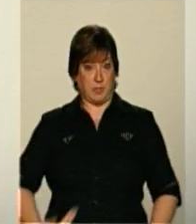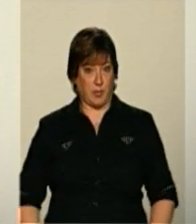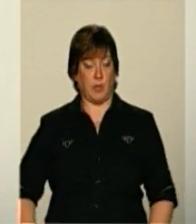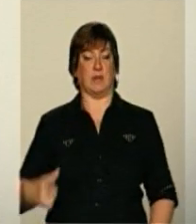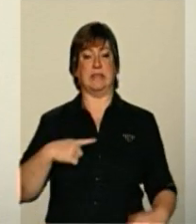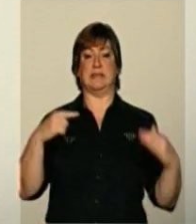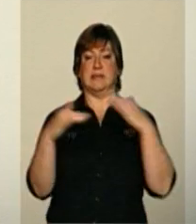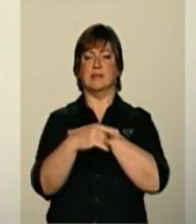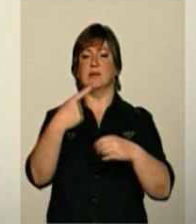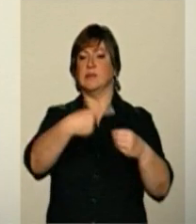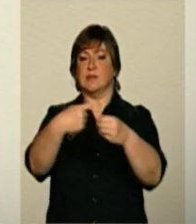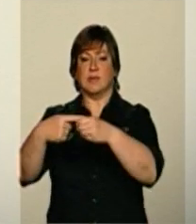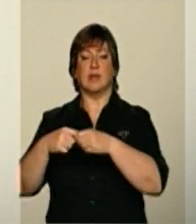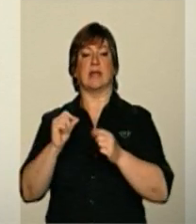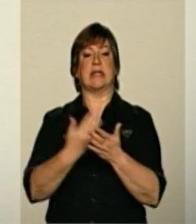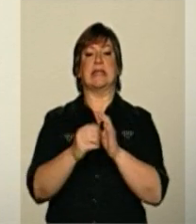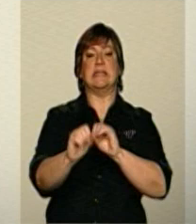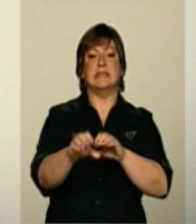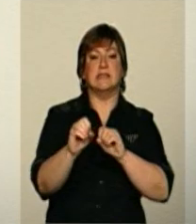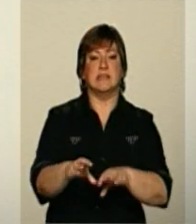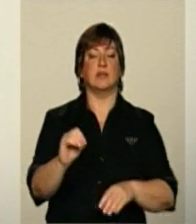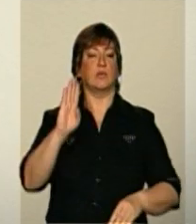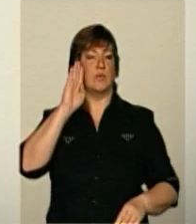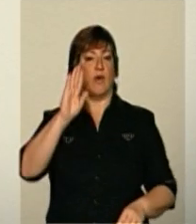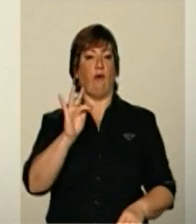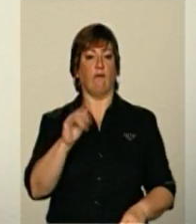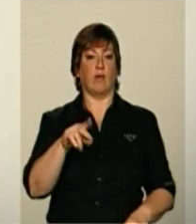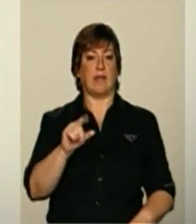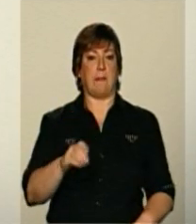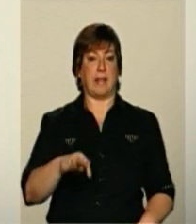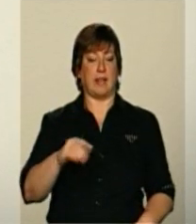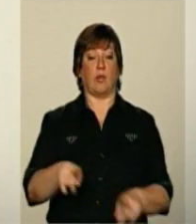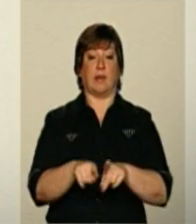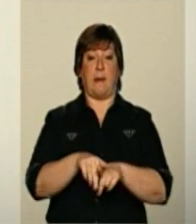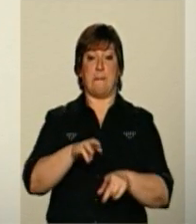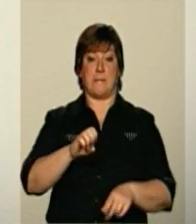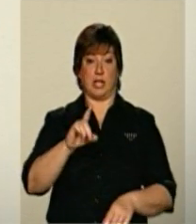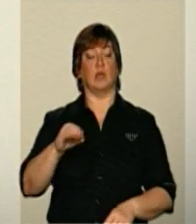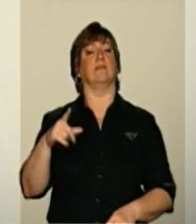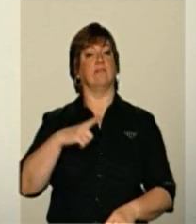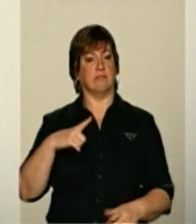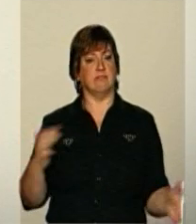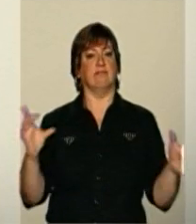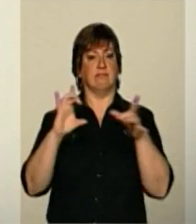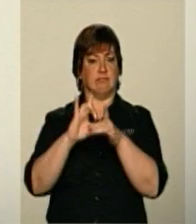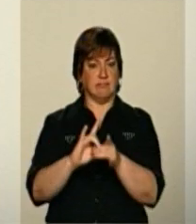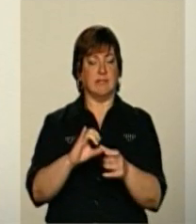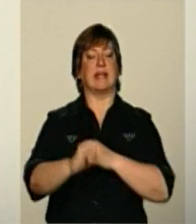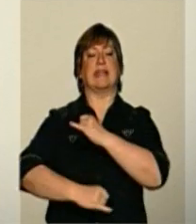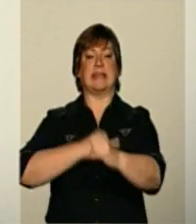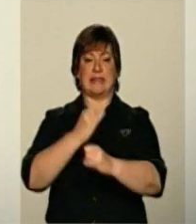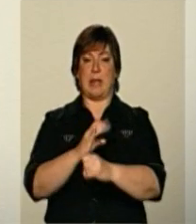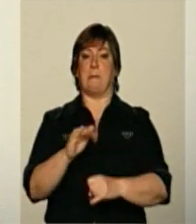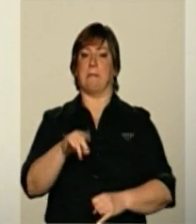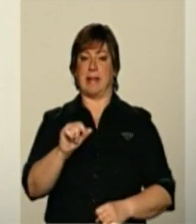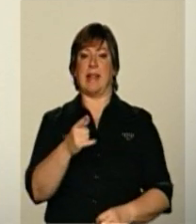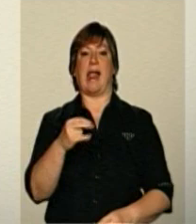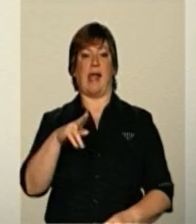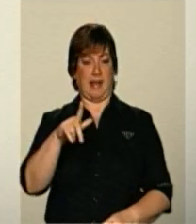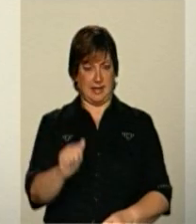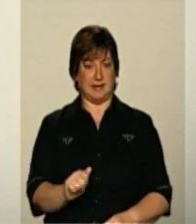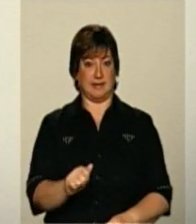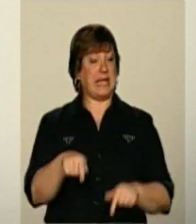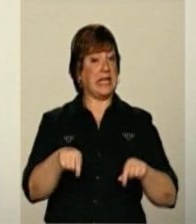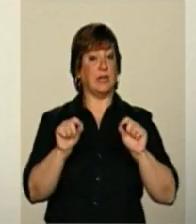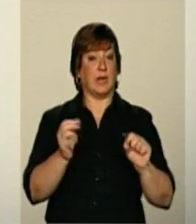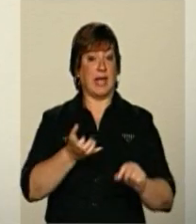banas de Ensino Fundamental e de Ensino Médio tem conexão de internet em banda larga veja bem isso